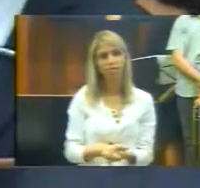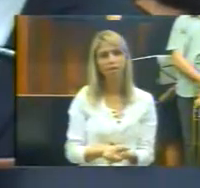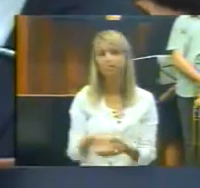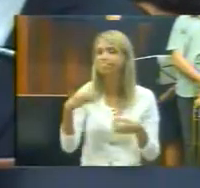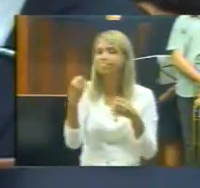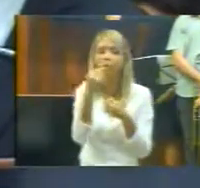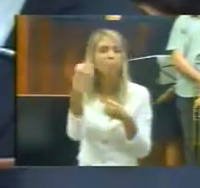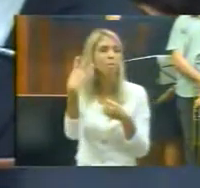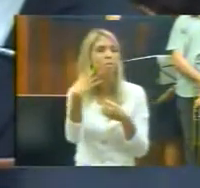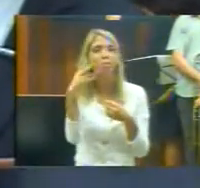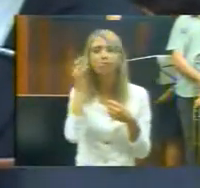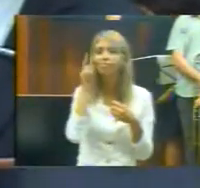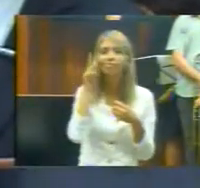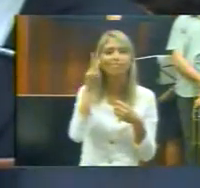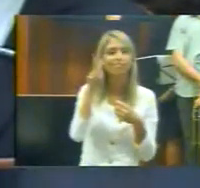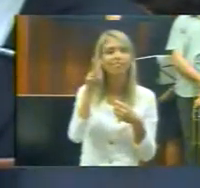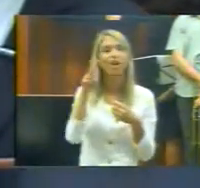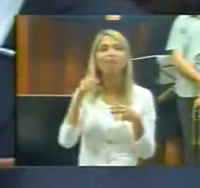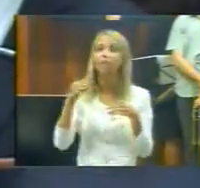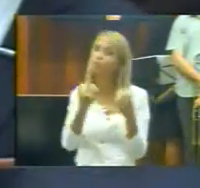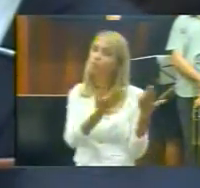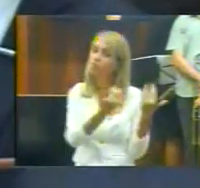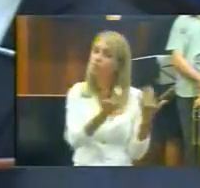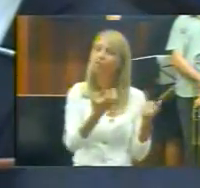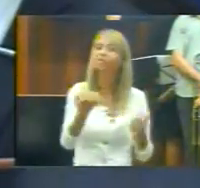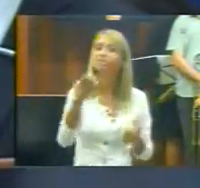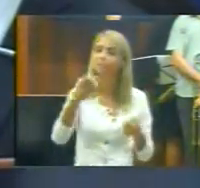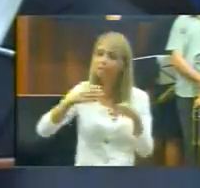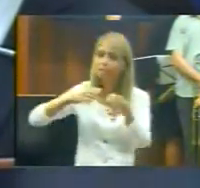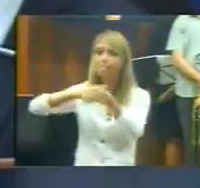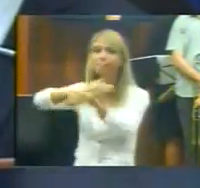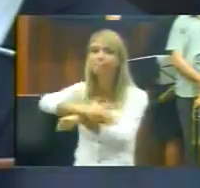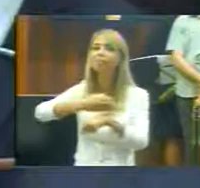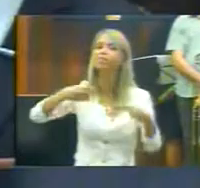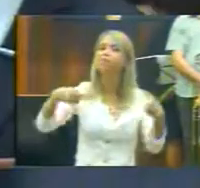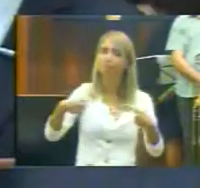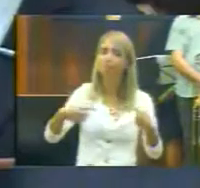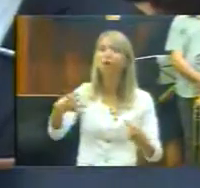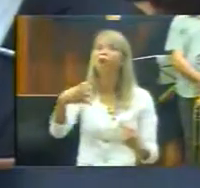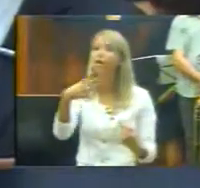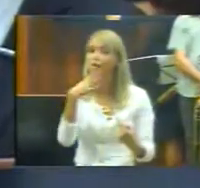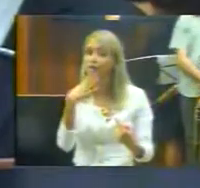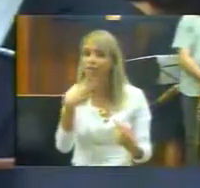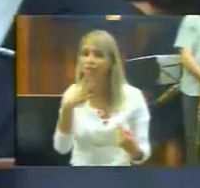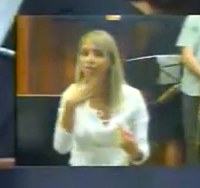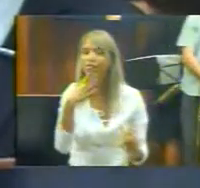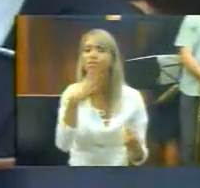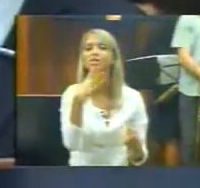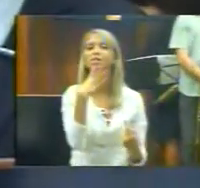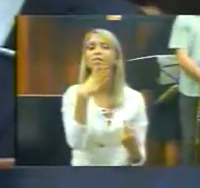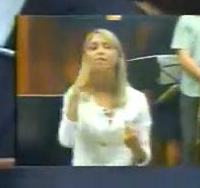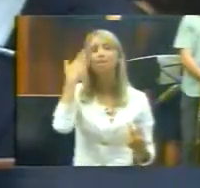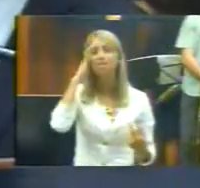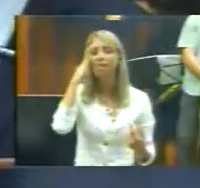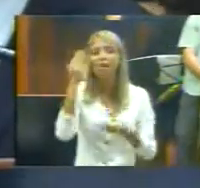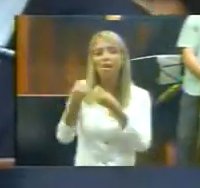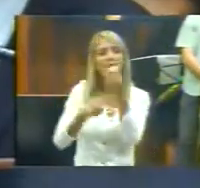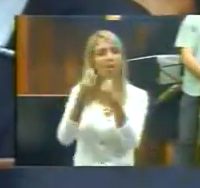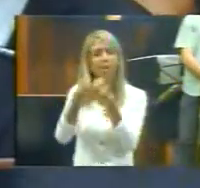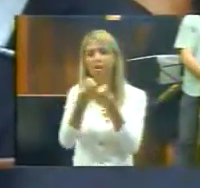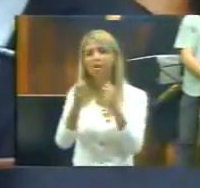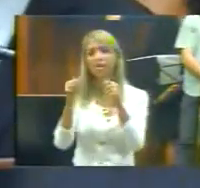jovens participando da política, se engajando, querendo conhecer e saber como que